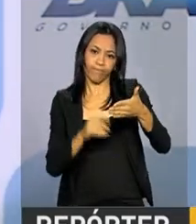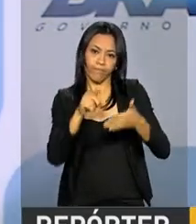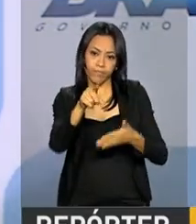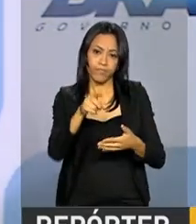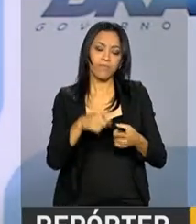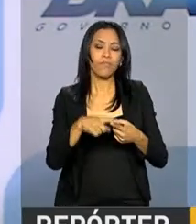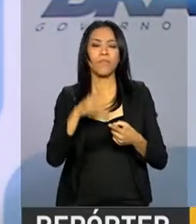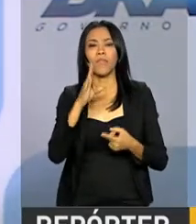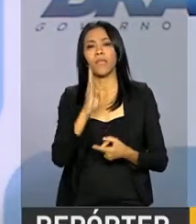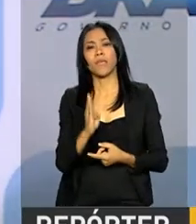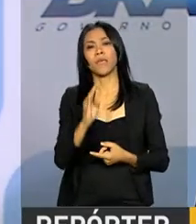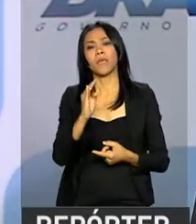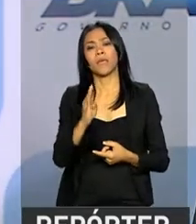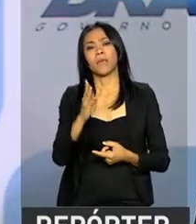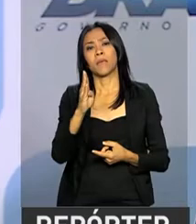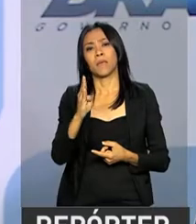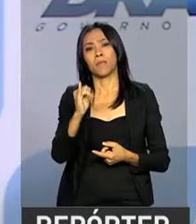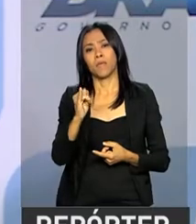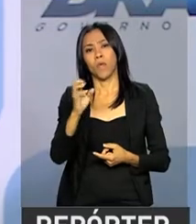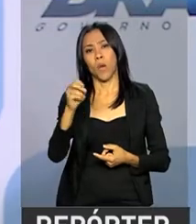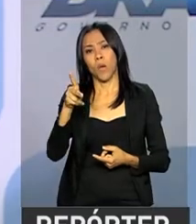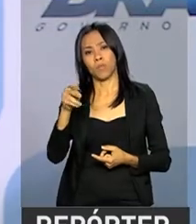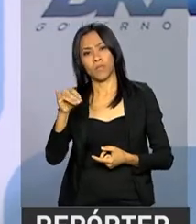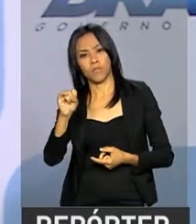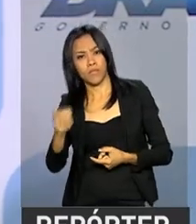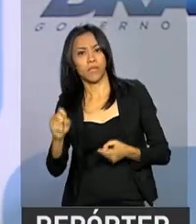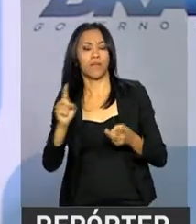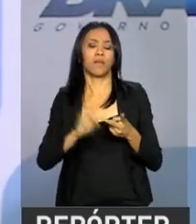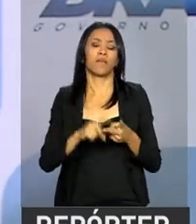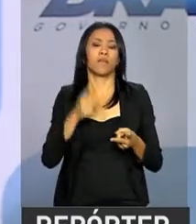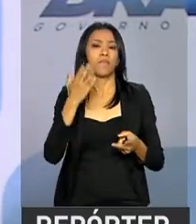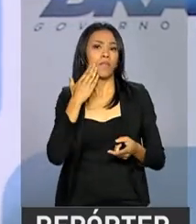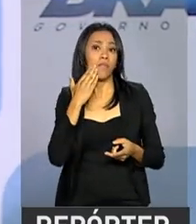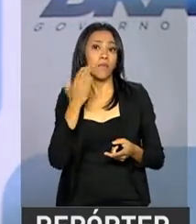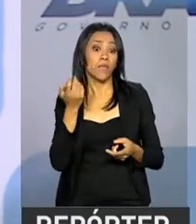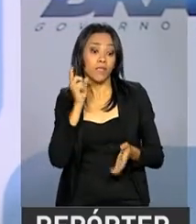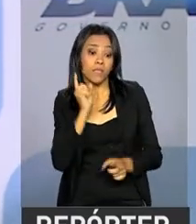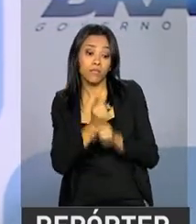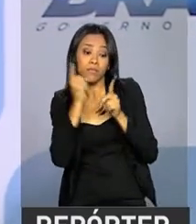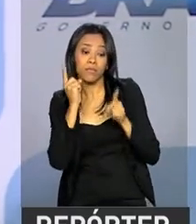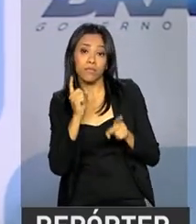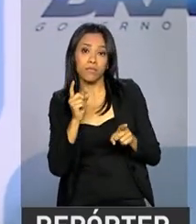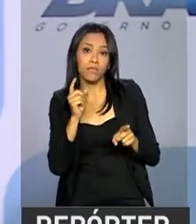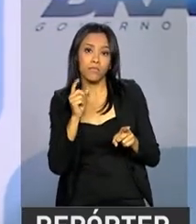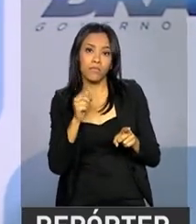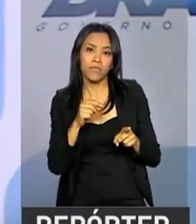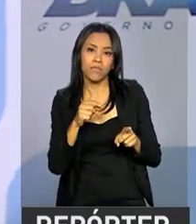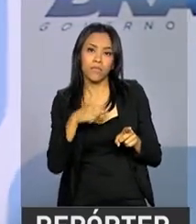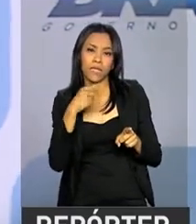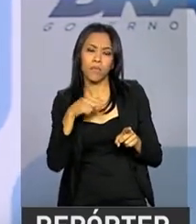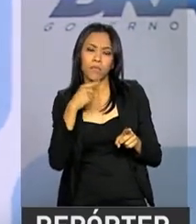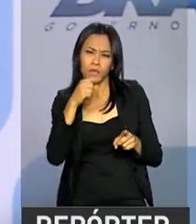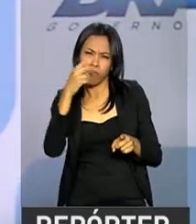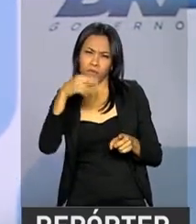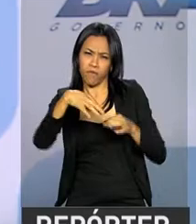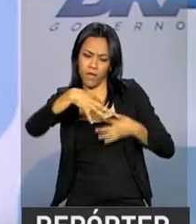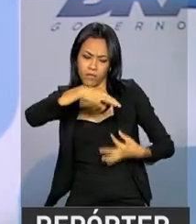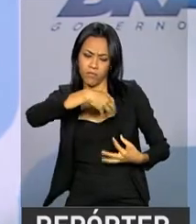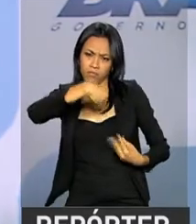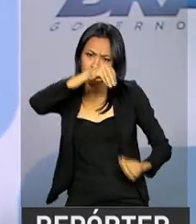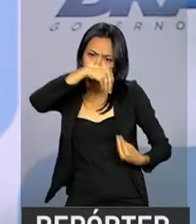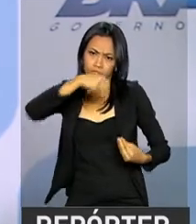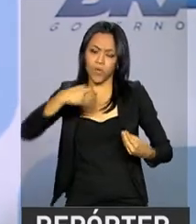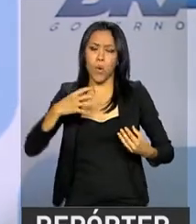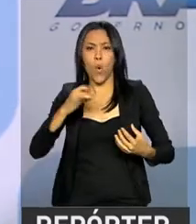biópsia de confirmação de suspeitas que são levantadas na mamografia no autoexame